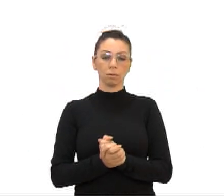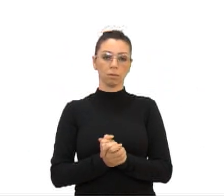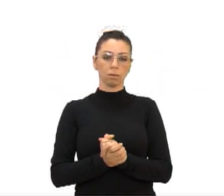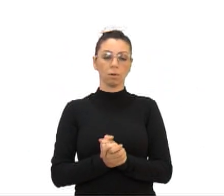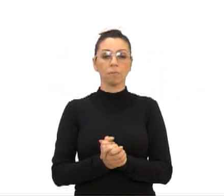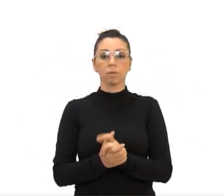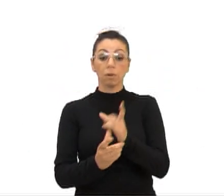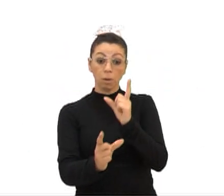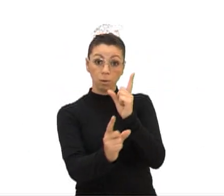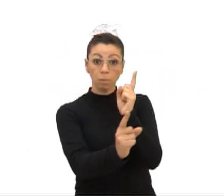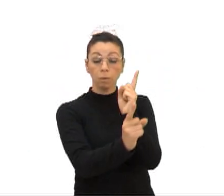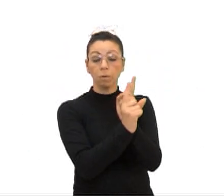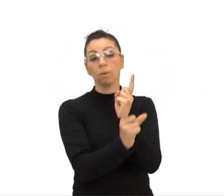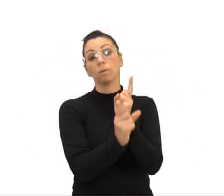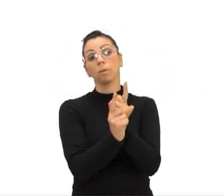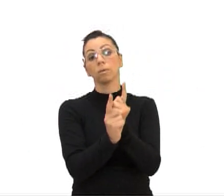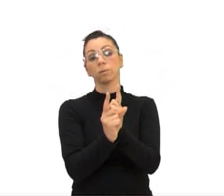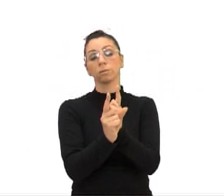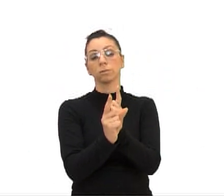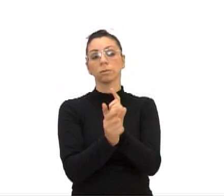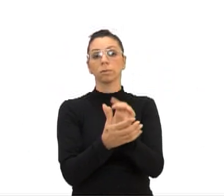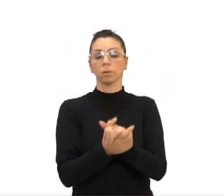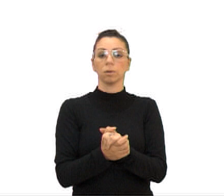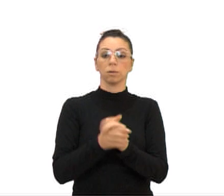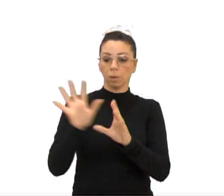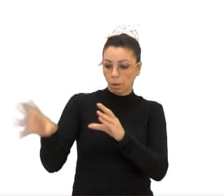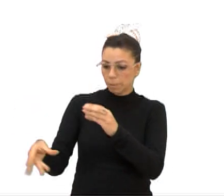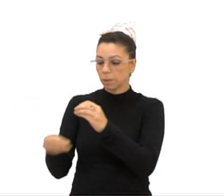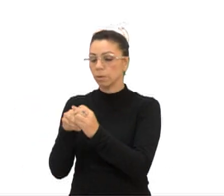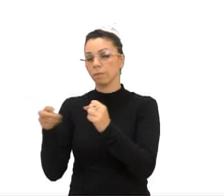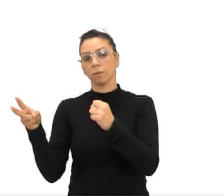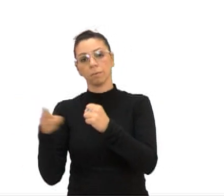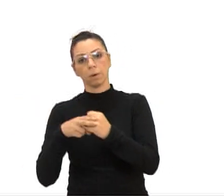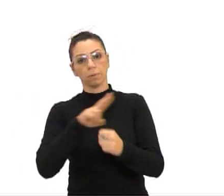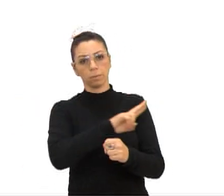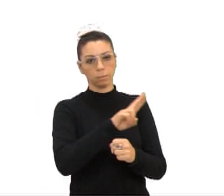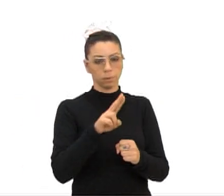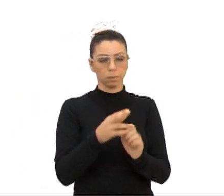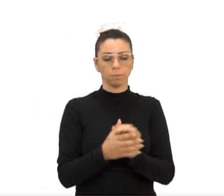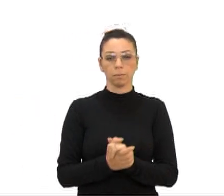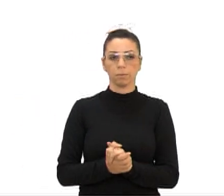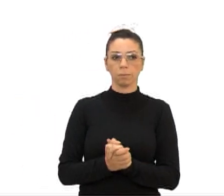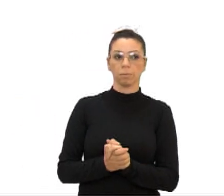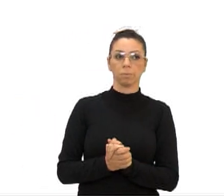certo? Essas questões da predicação, se é predicado verbal, nominal. O